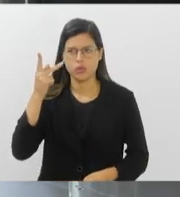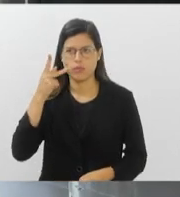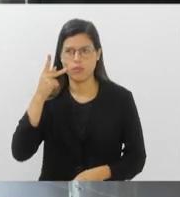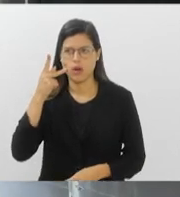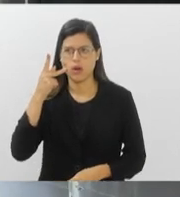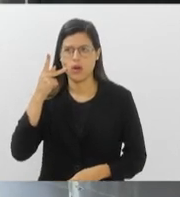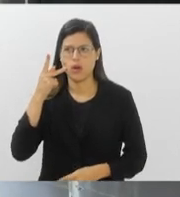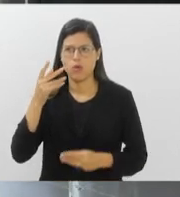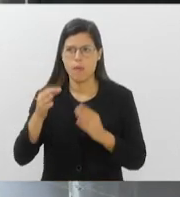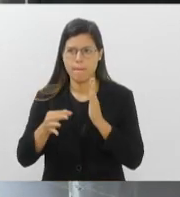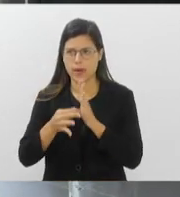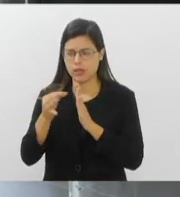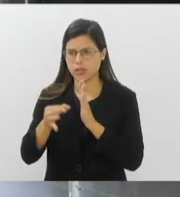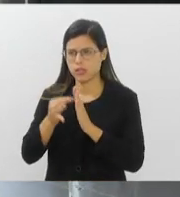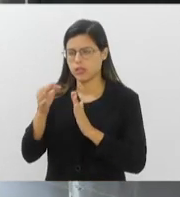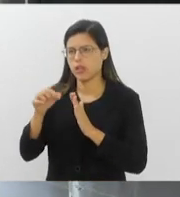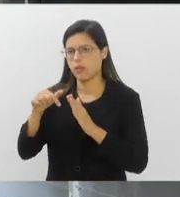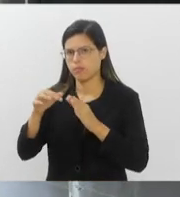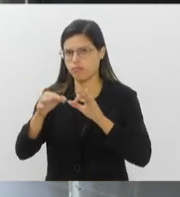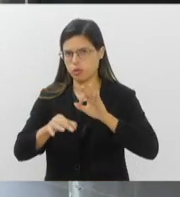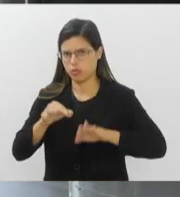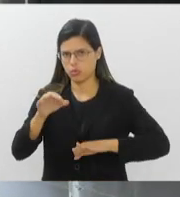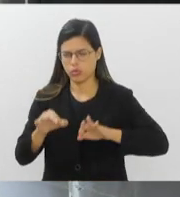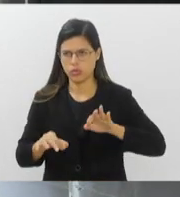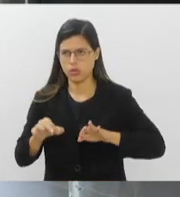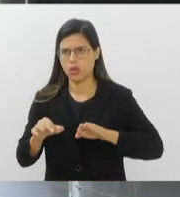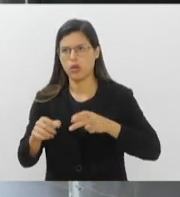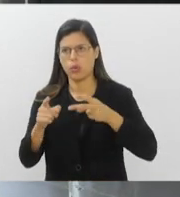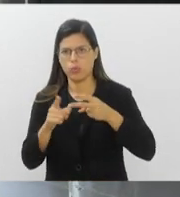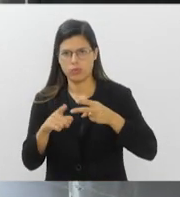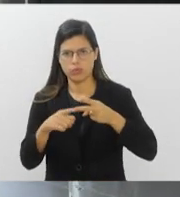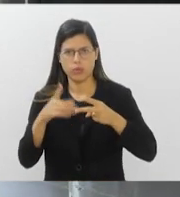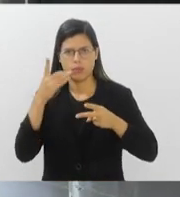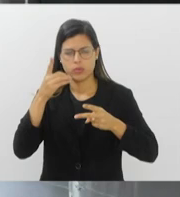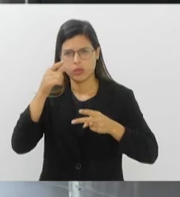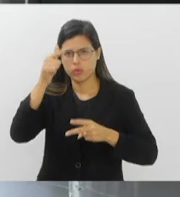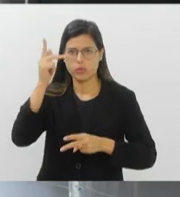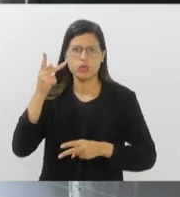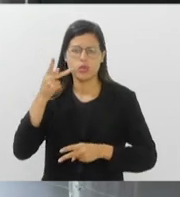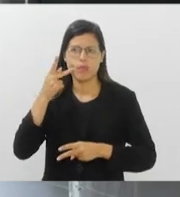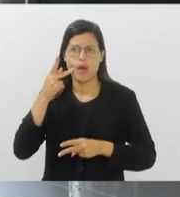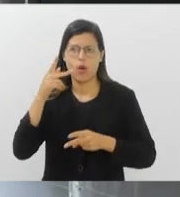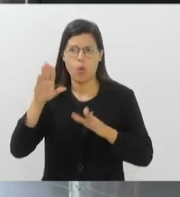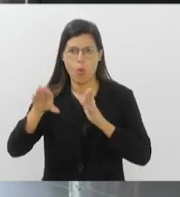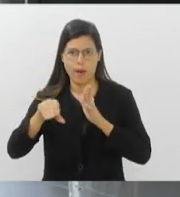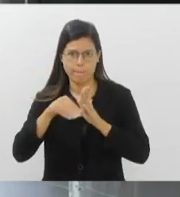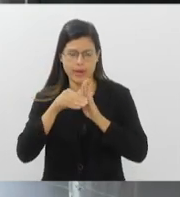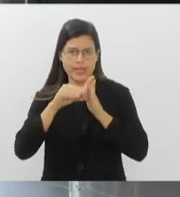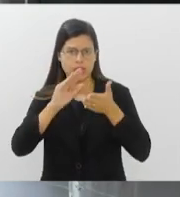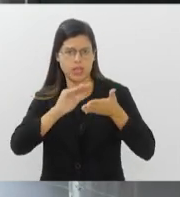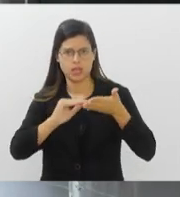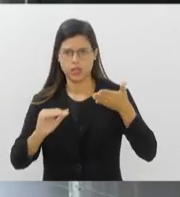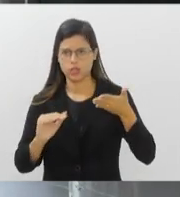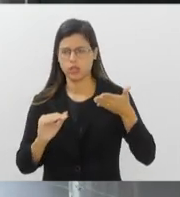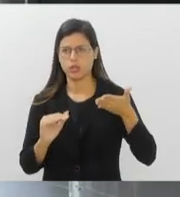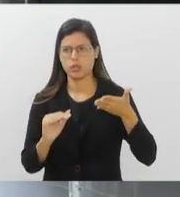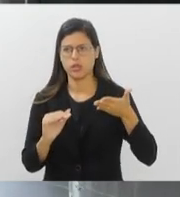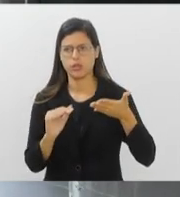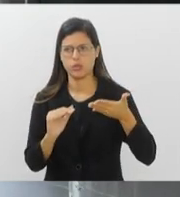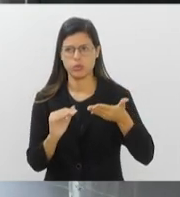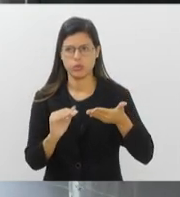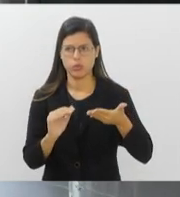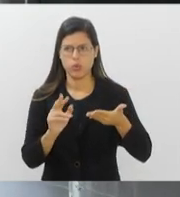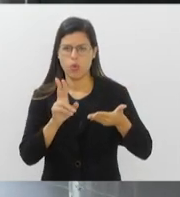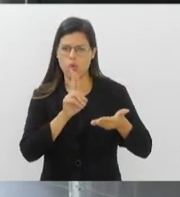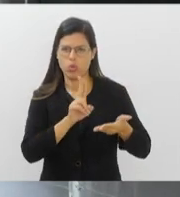o parecer original pela juridicidade, e o voto do deputado Luiz Paulo com a emenda retirando